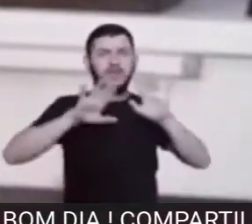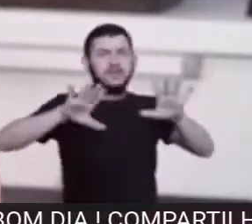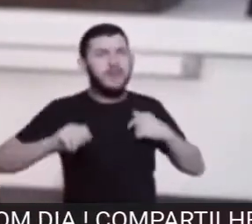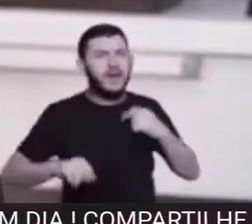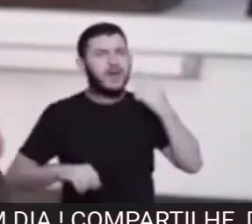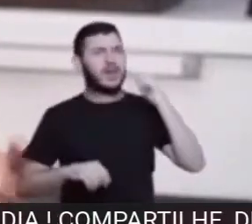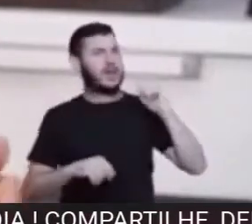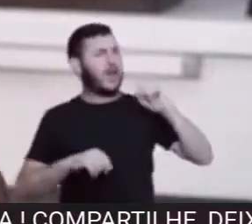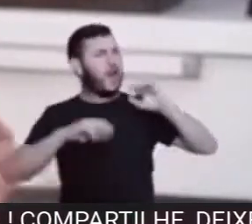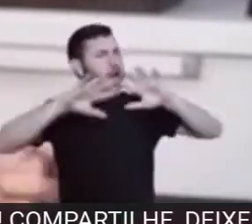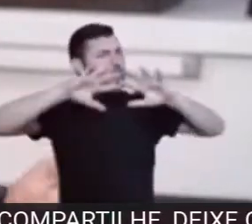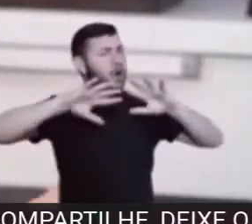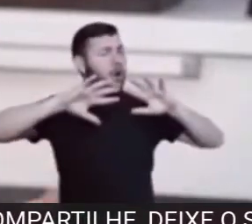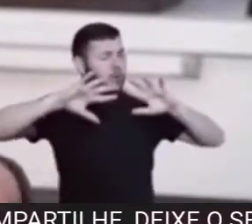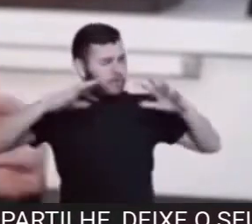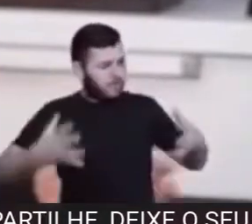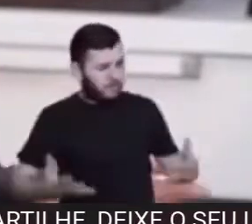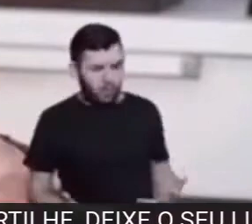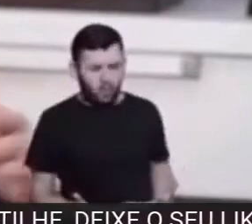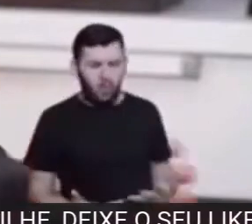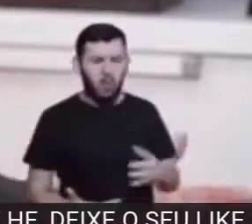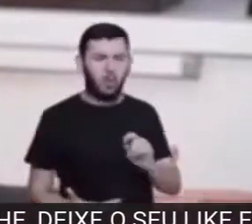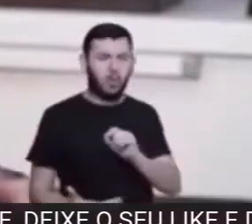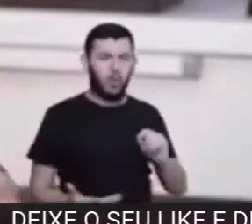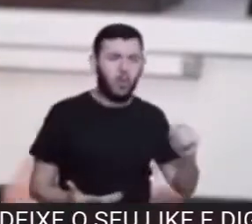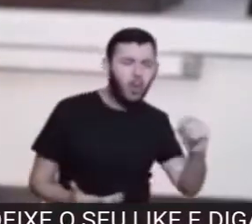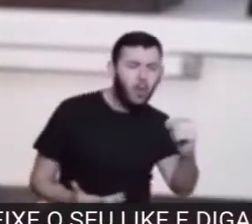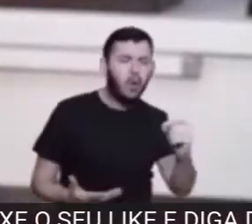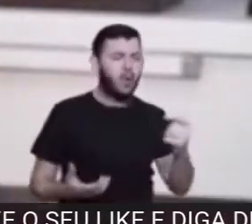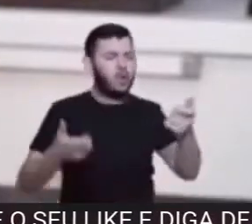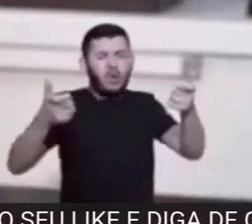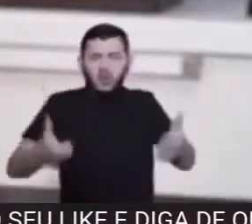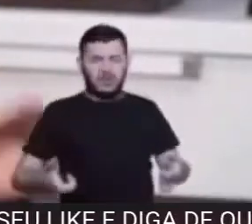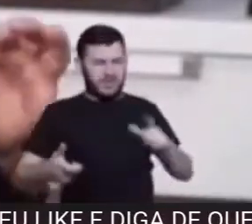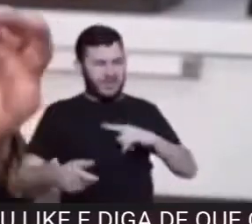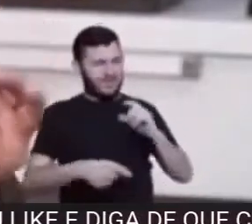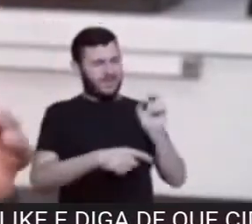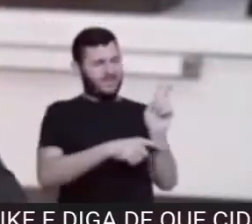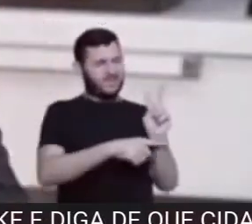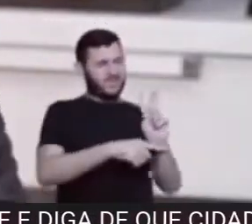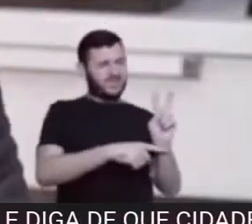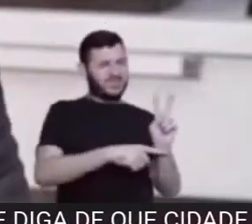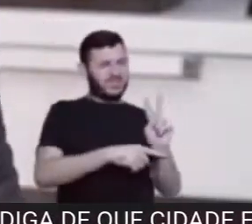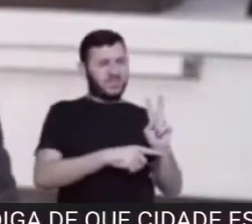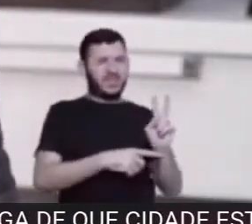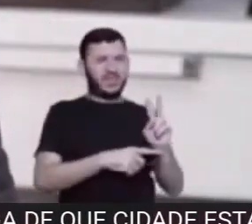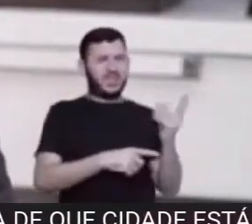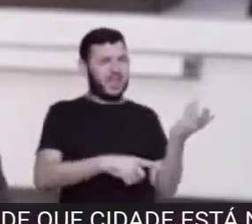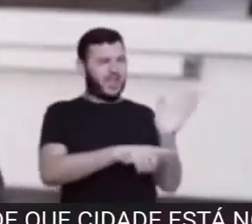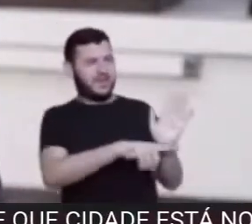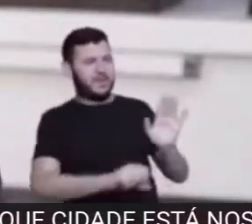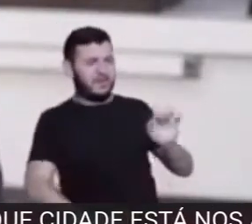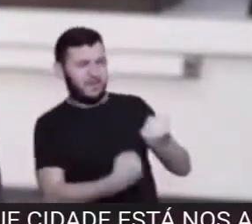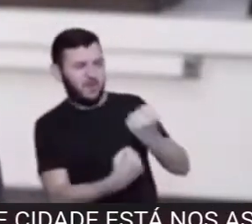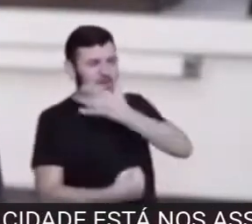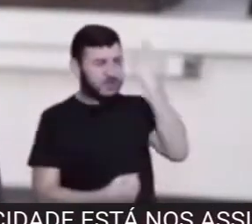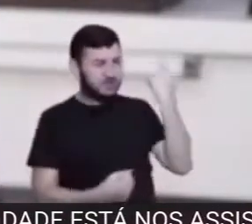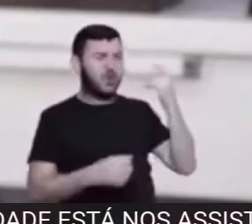nunca teve sabe, uma vigília daquela em nenhum momento da história para ninguém que foi preso. Aquelas pessoas aguentarem